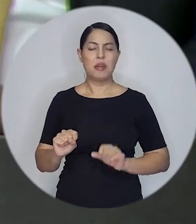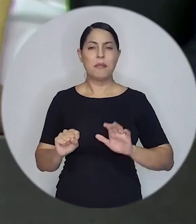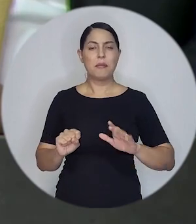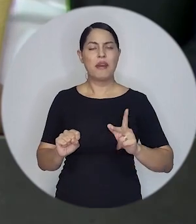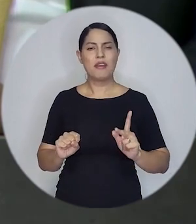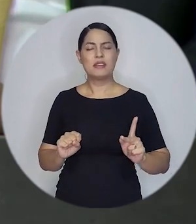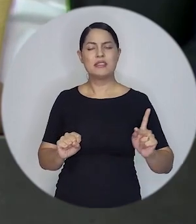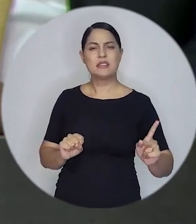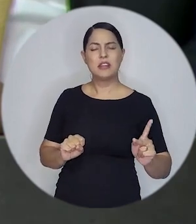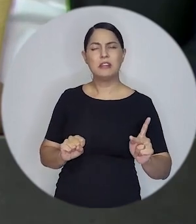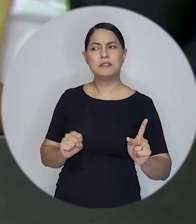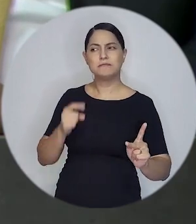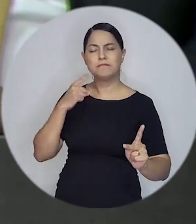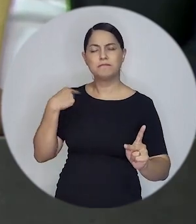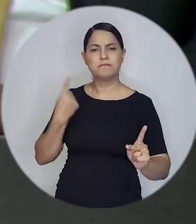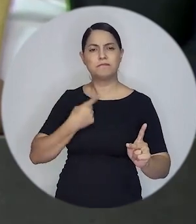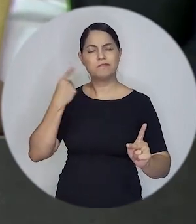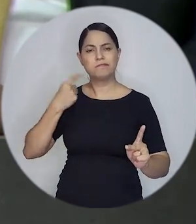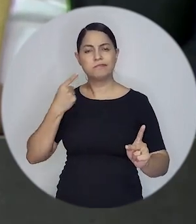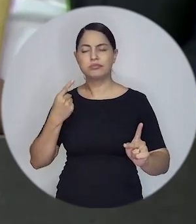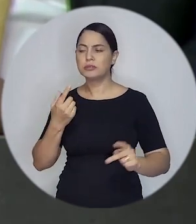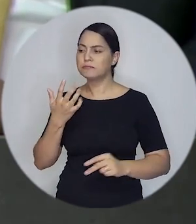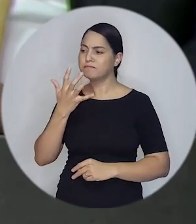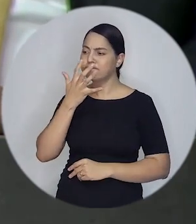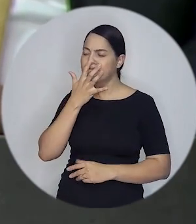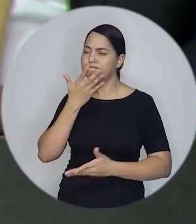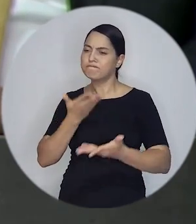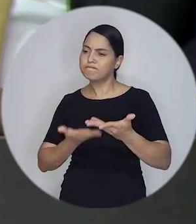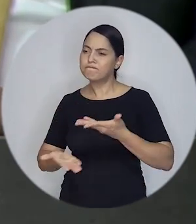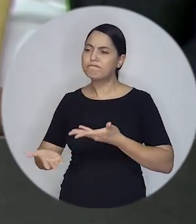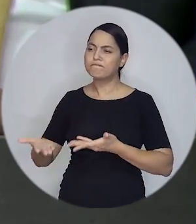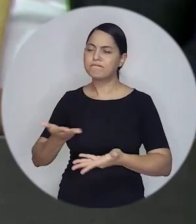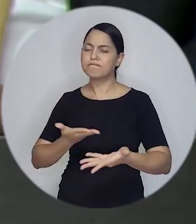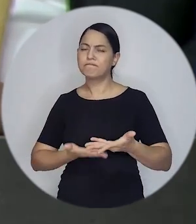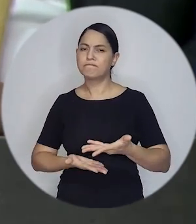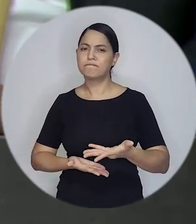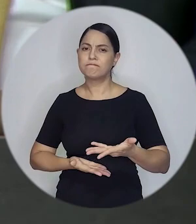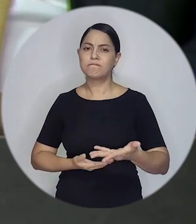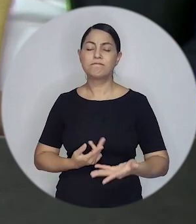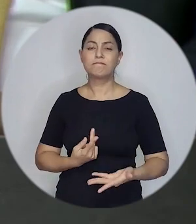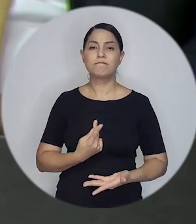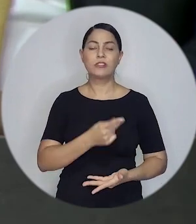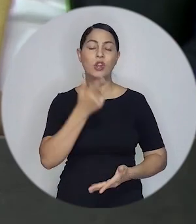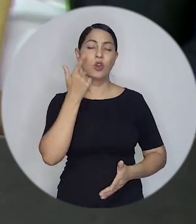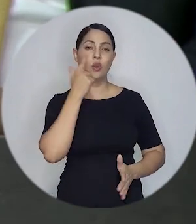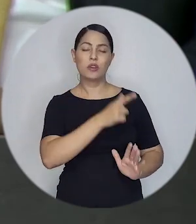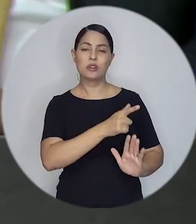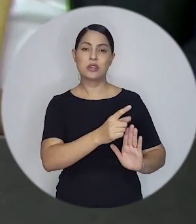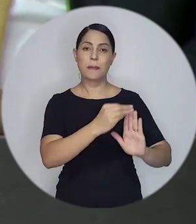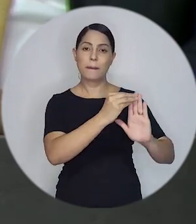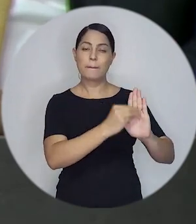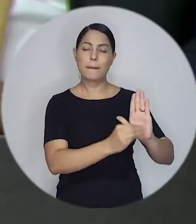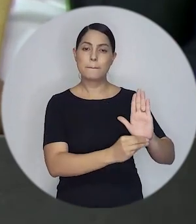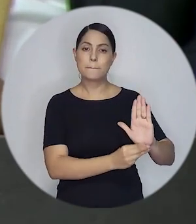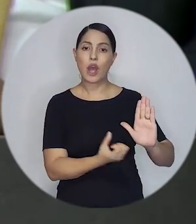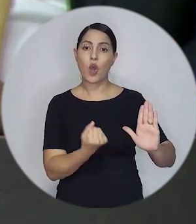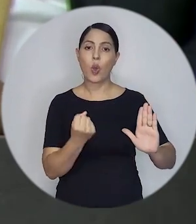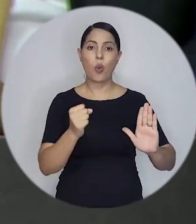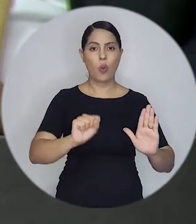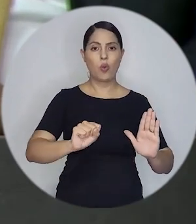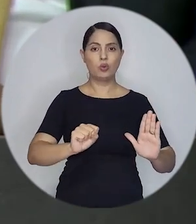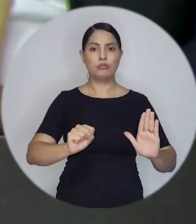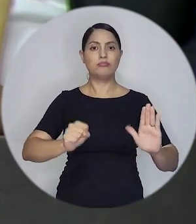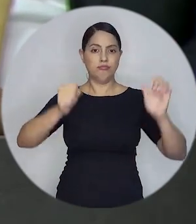ele, ouvindo todas as reivindicações da nossa classe, sobre inserir em 8 momentos na